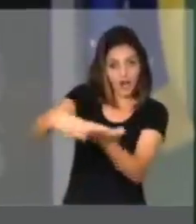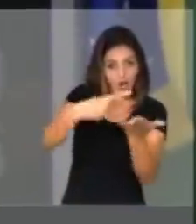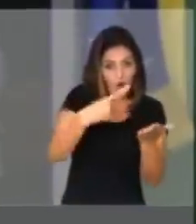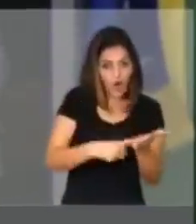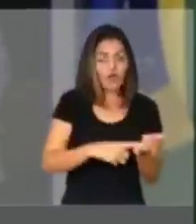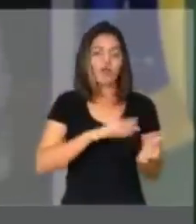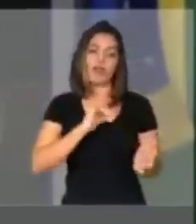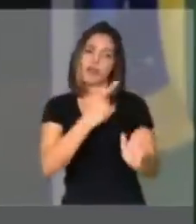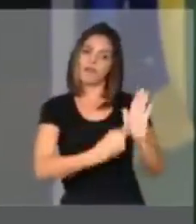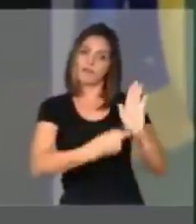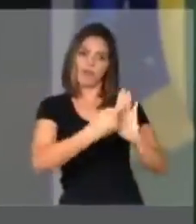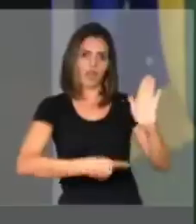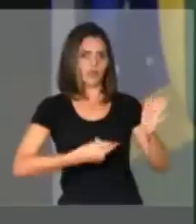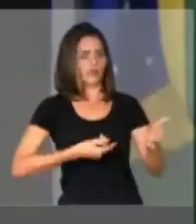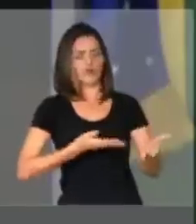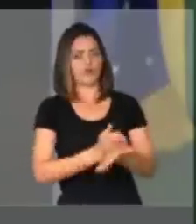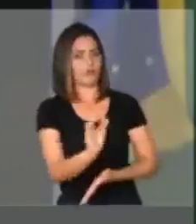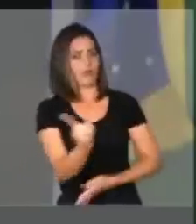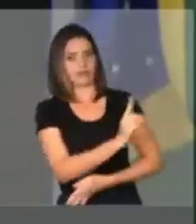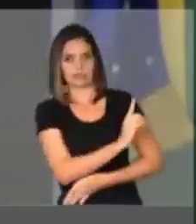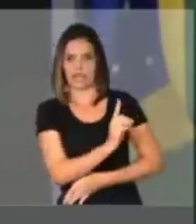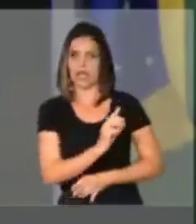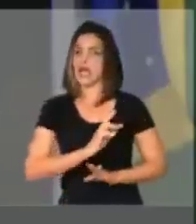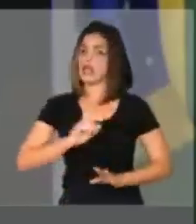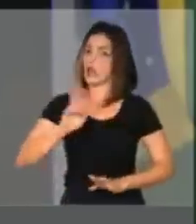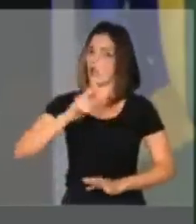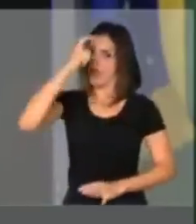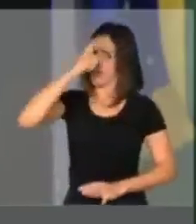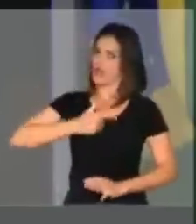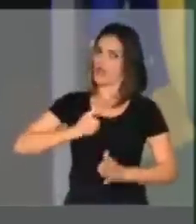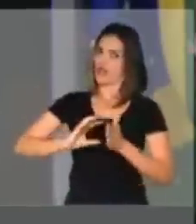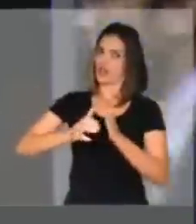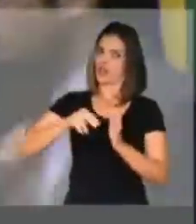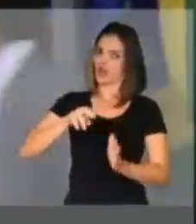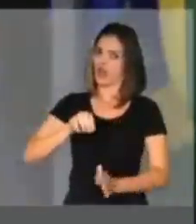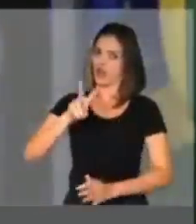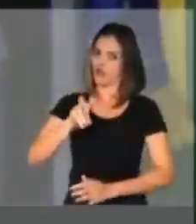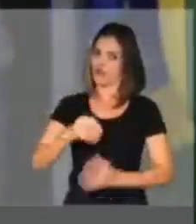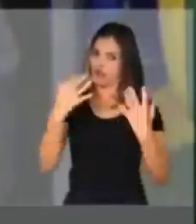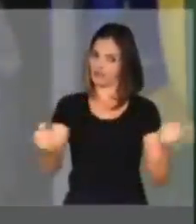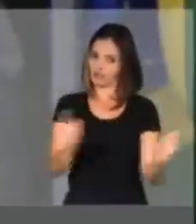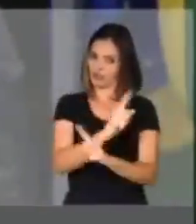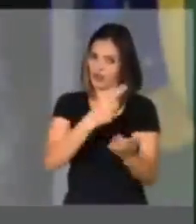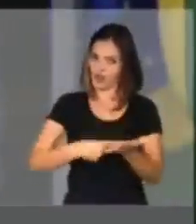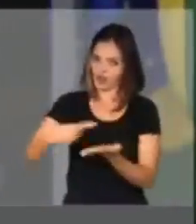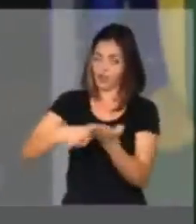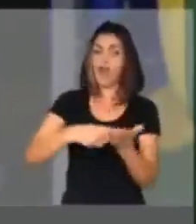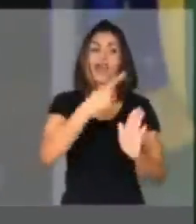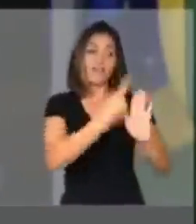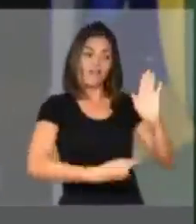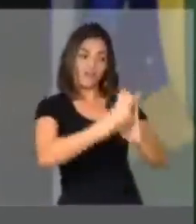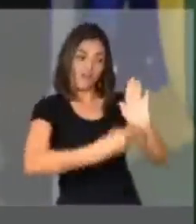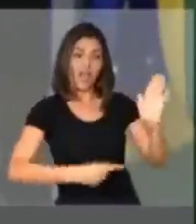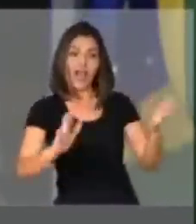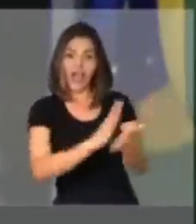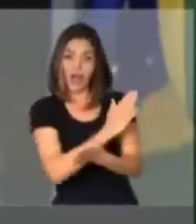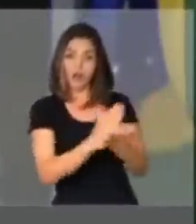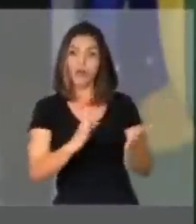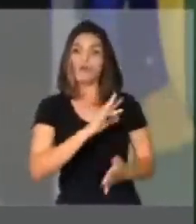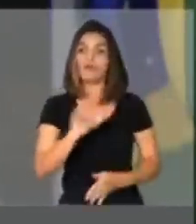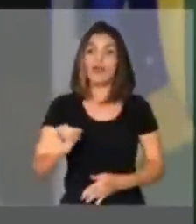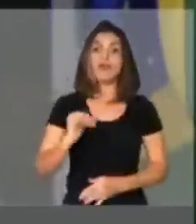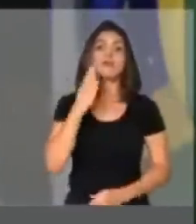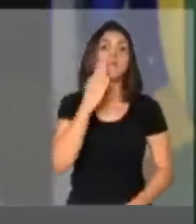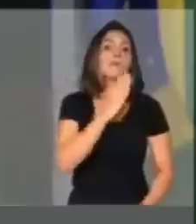com determinados partidos, não com o Partido Novo, que determinados vetos possam significar bilhões a